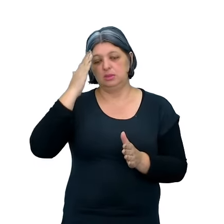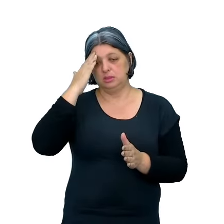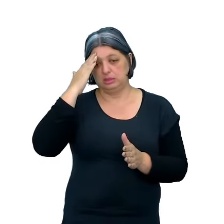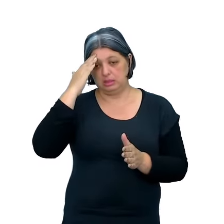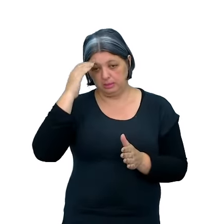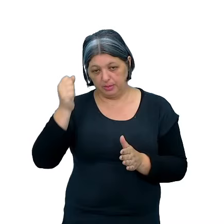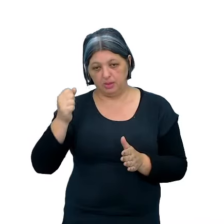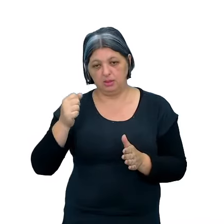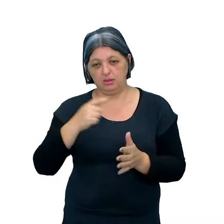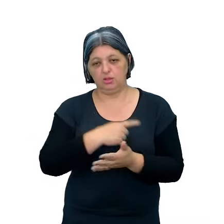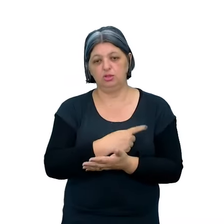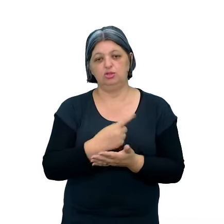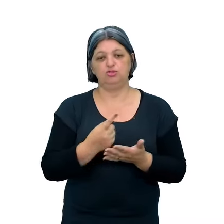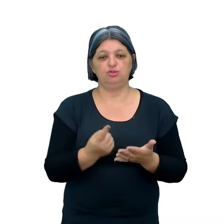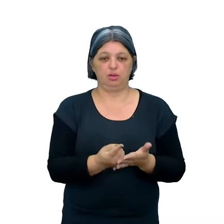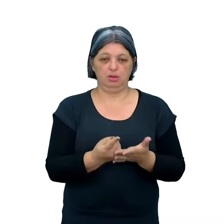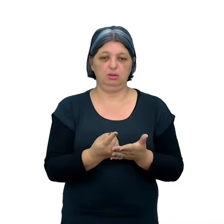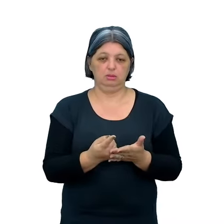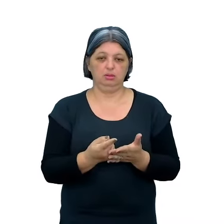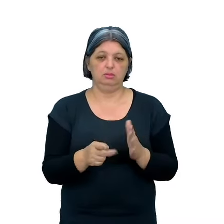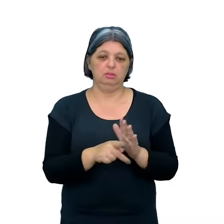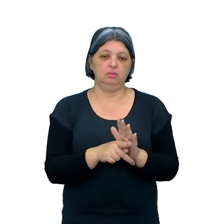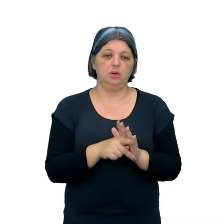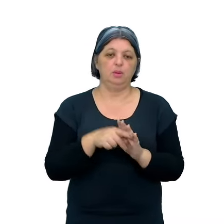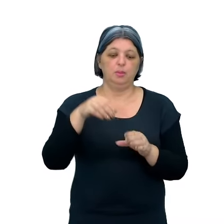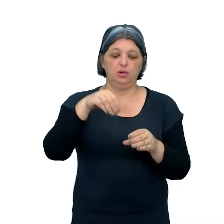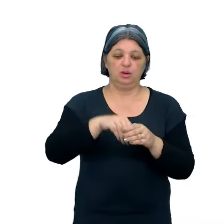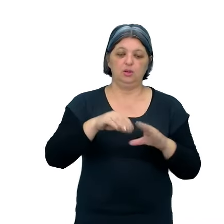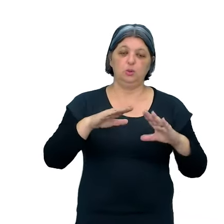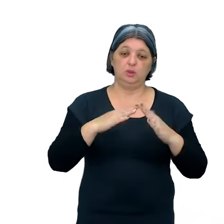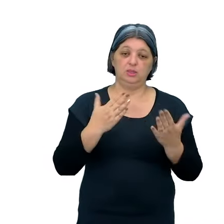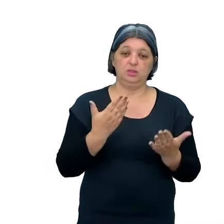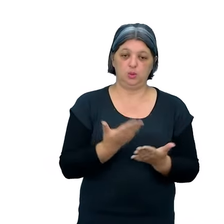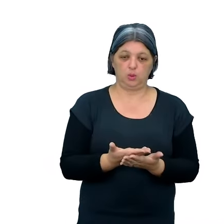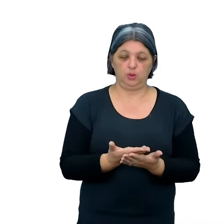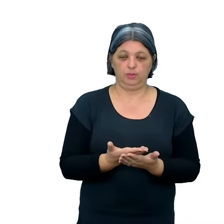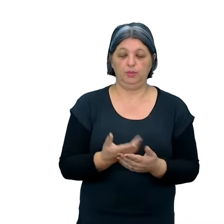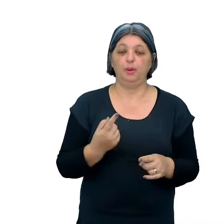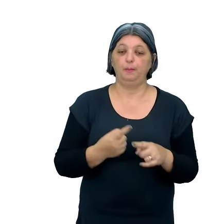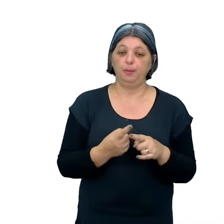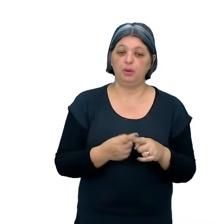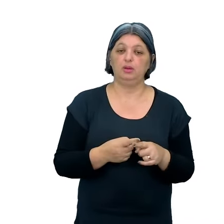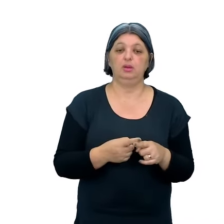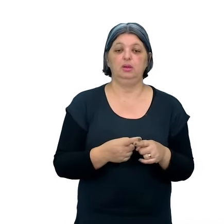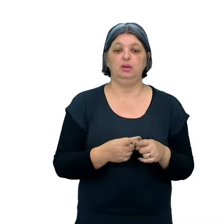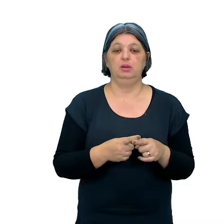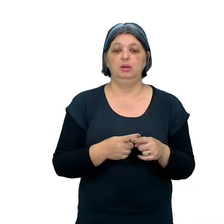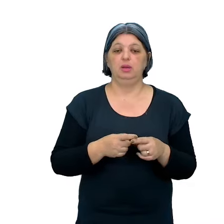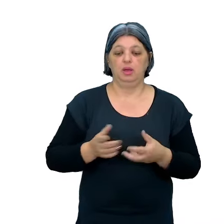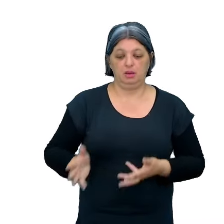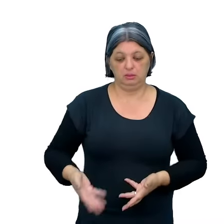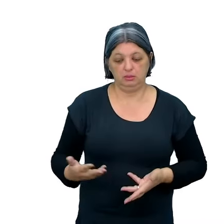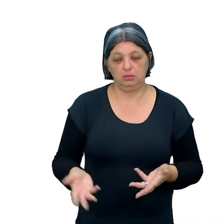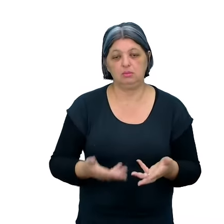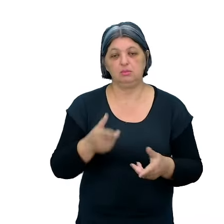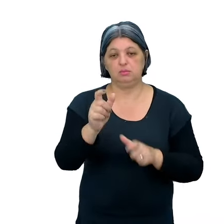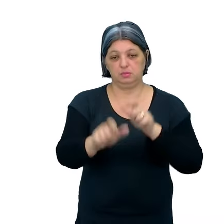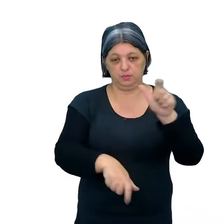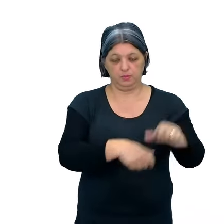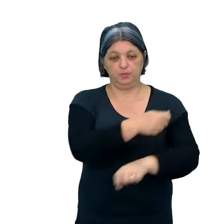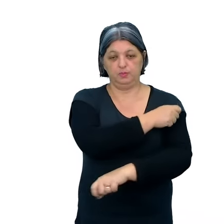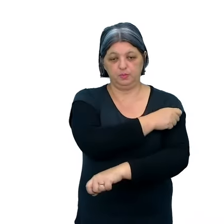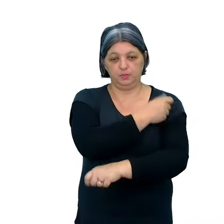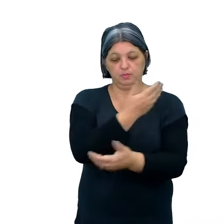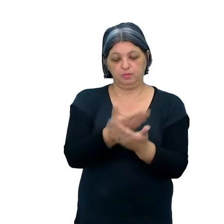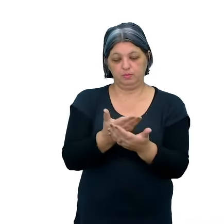Os gêneros desse campo são privilegiados na escola, né, porque conduz o estudante a realizar os seus estudos e